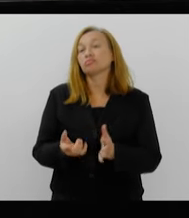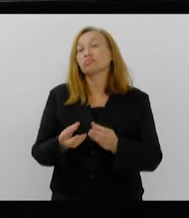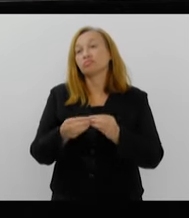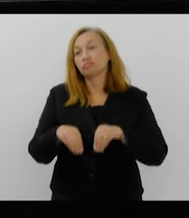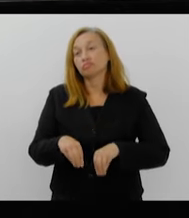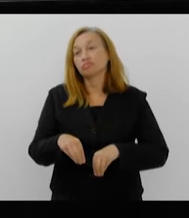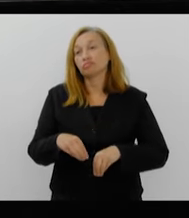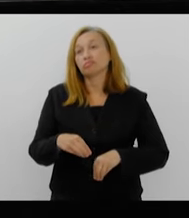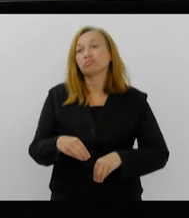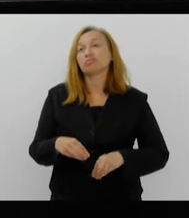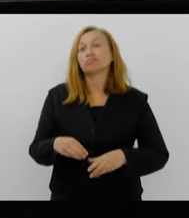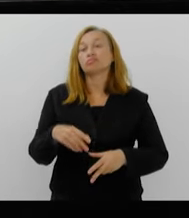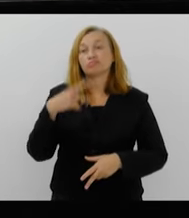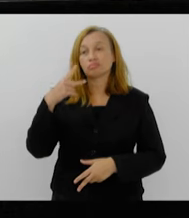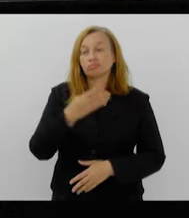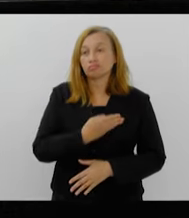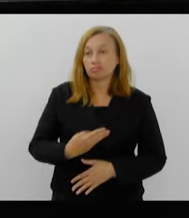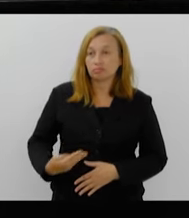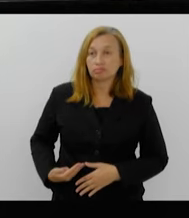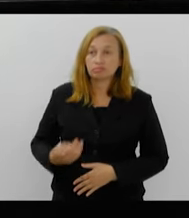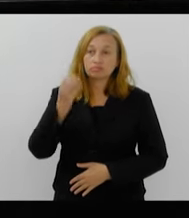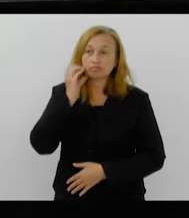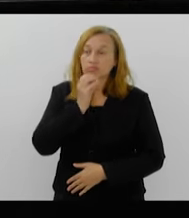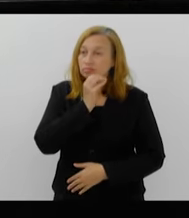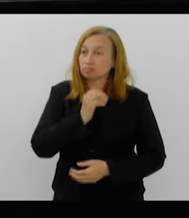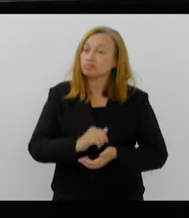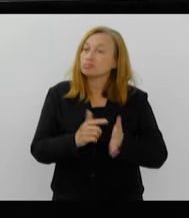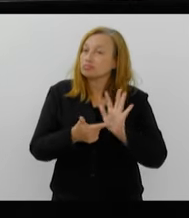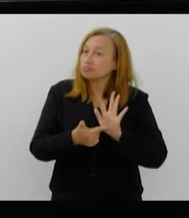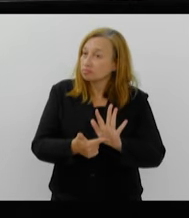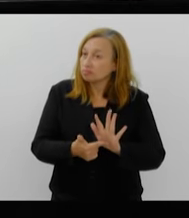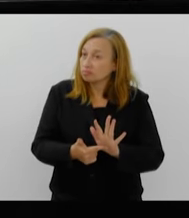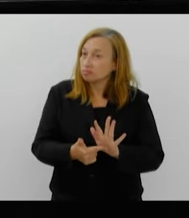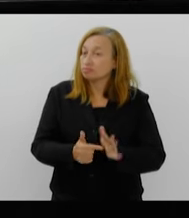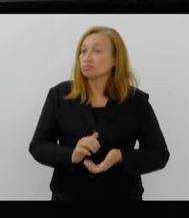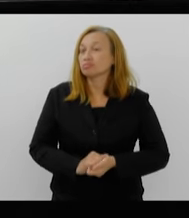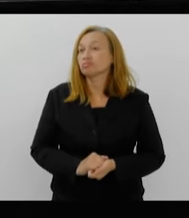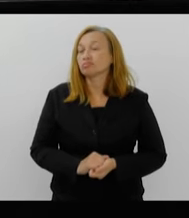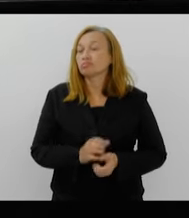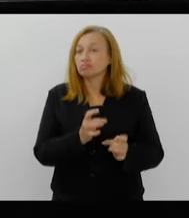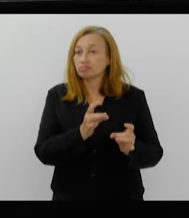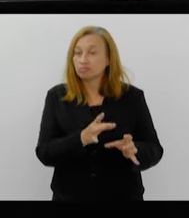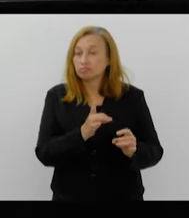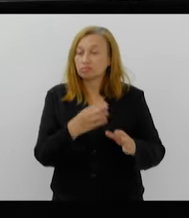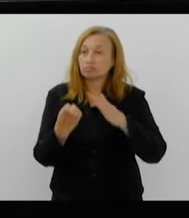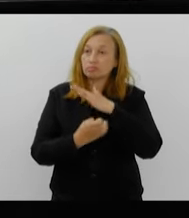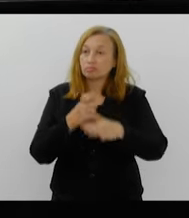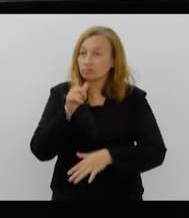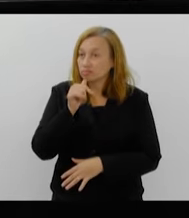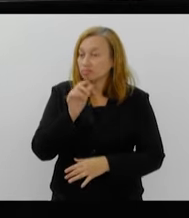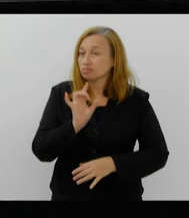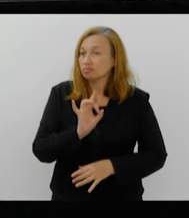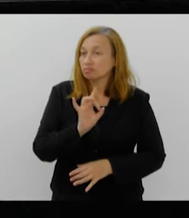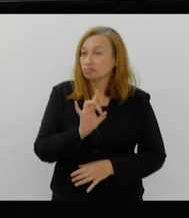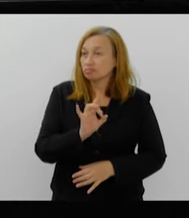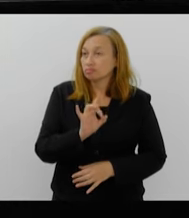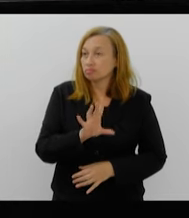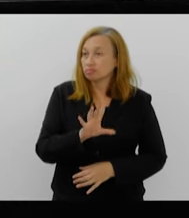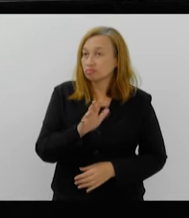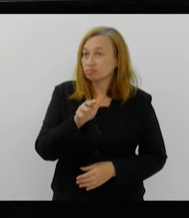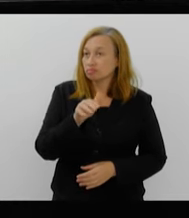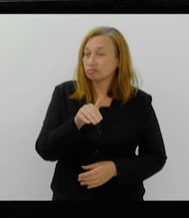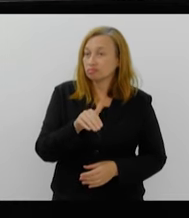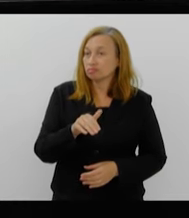Cláudio Castro na sua essência. Mostra que a política de venda da SEDAI, que serviu apenas para eleger